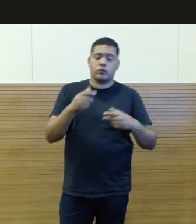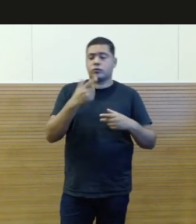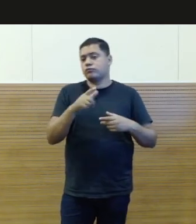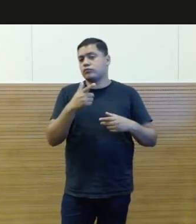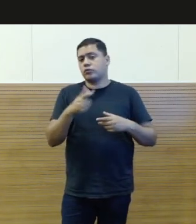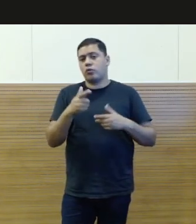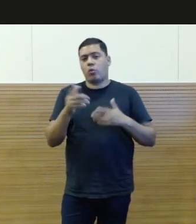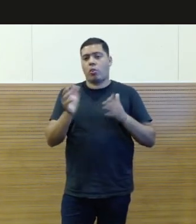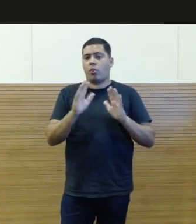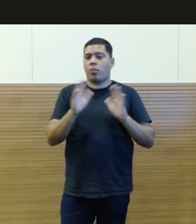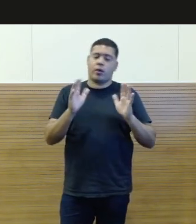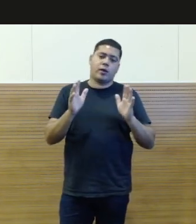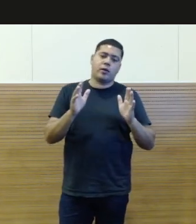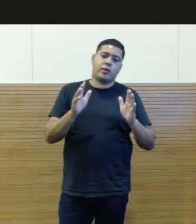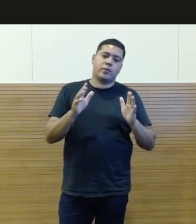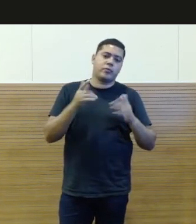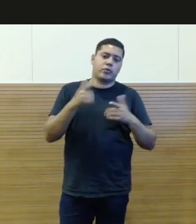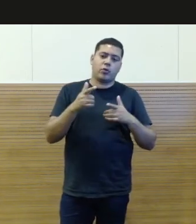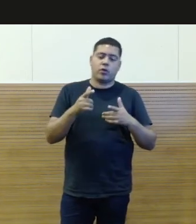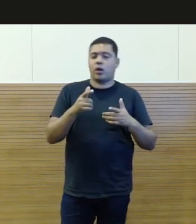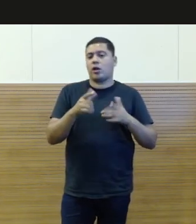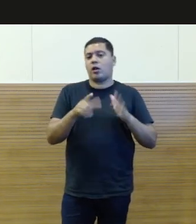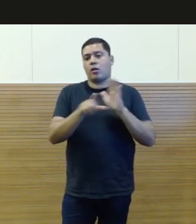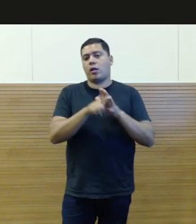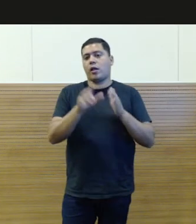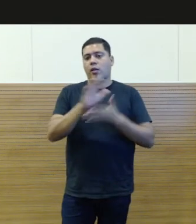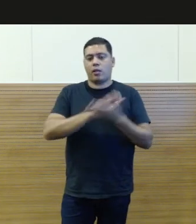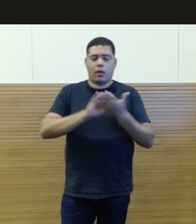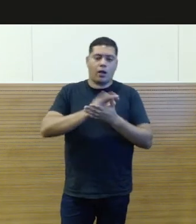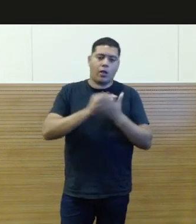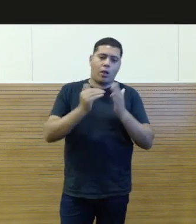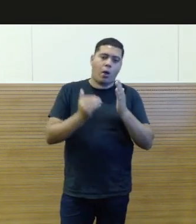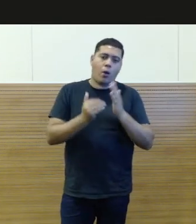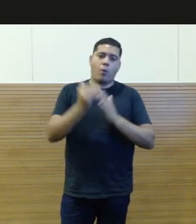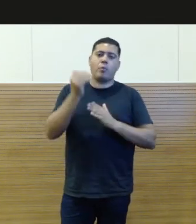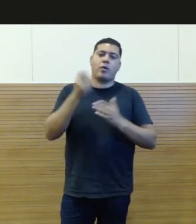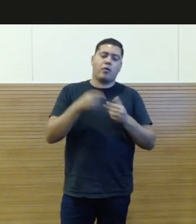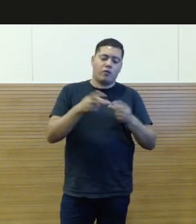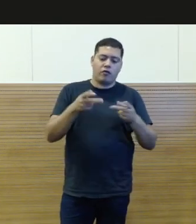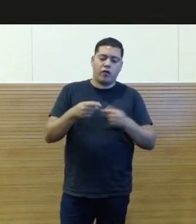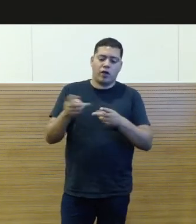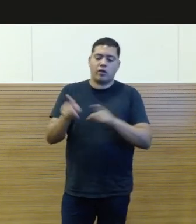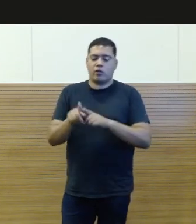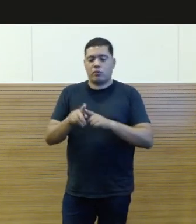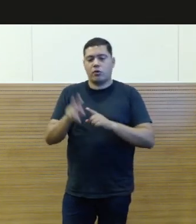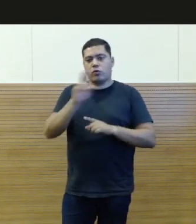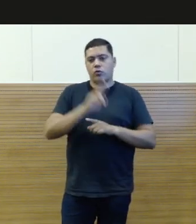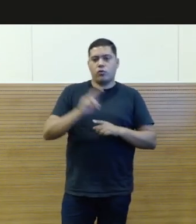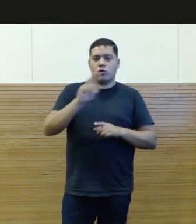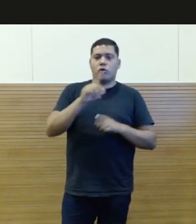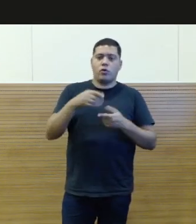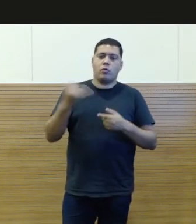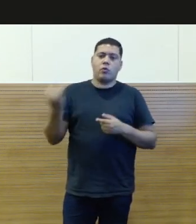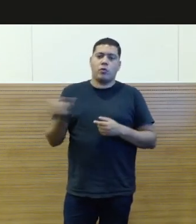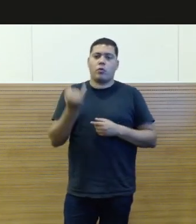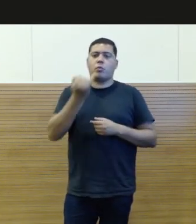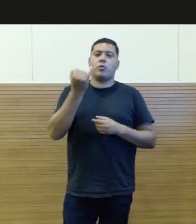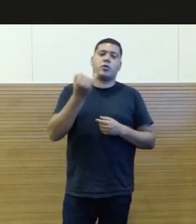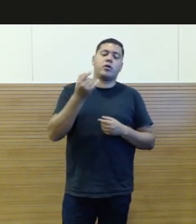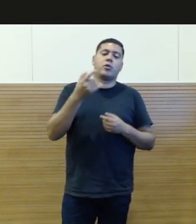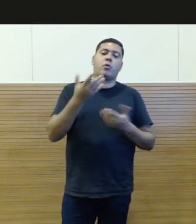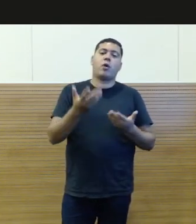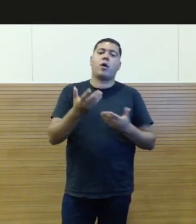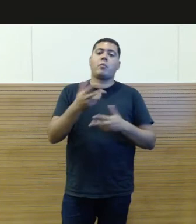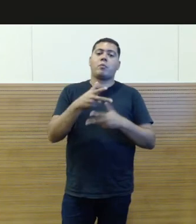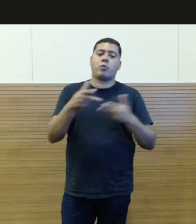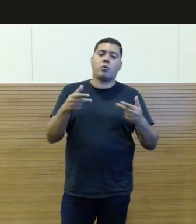têm advertência, que não são regulados, eles aumentam a venda e aumentam o consumo. Então, tão importante quanto definir quais produtos